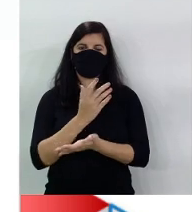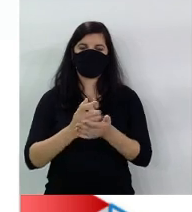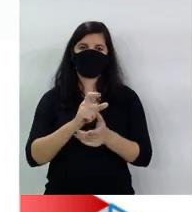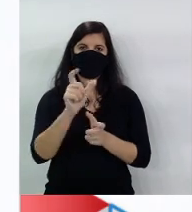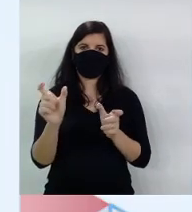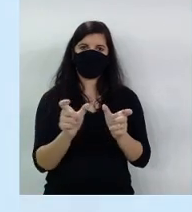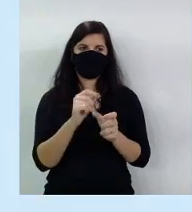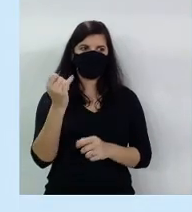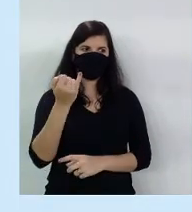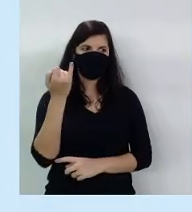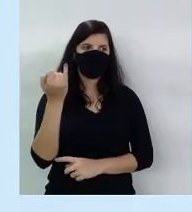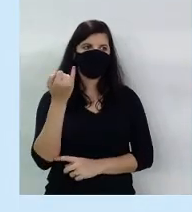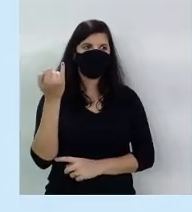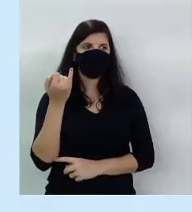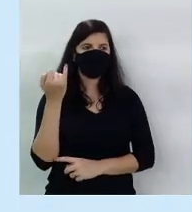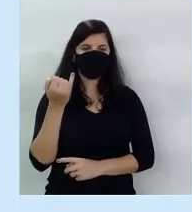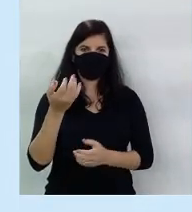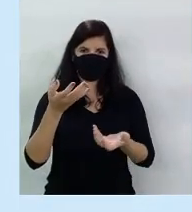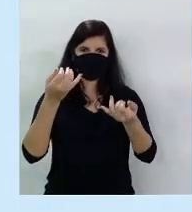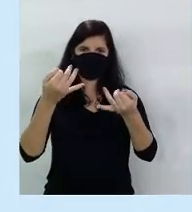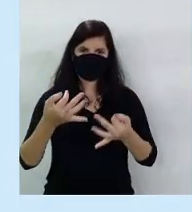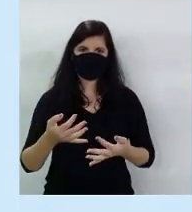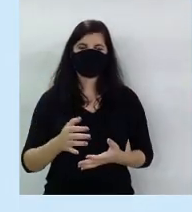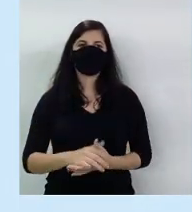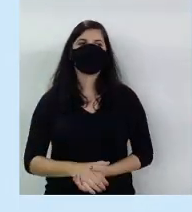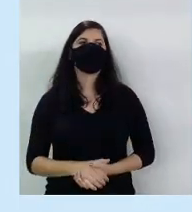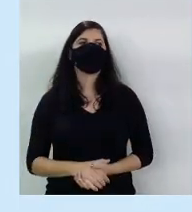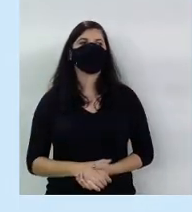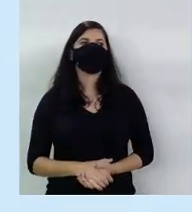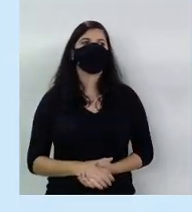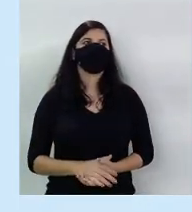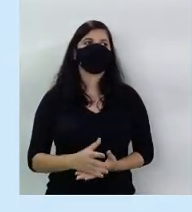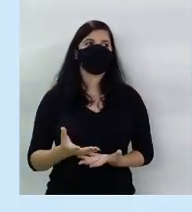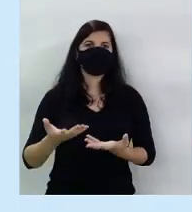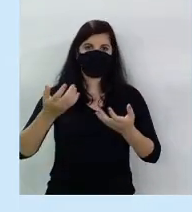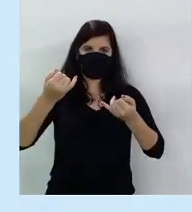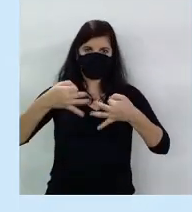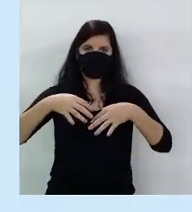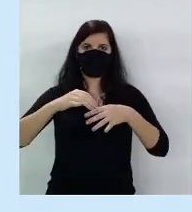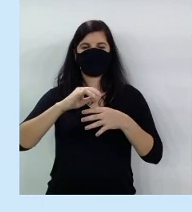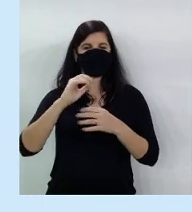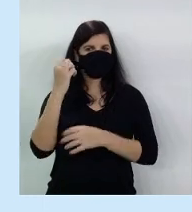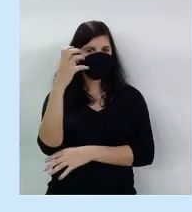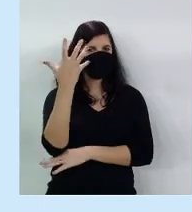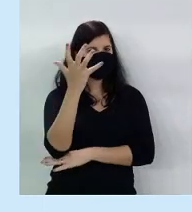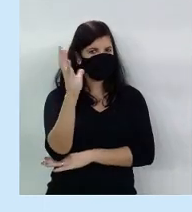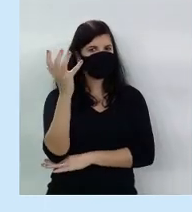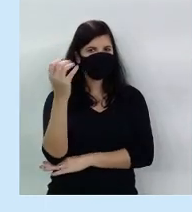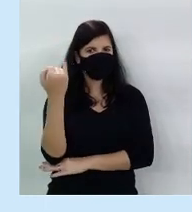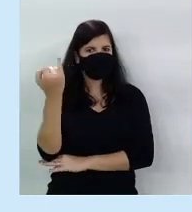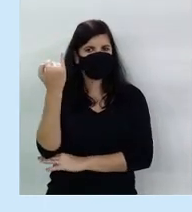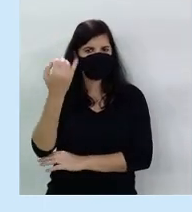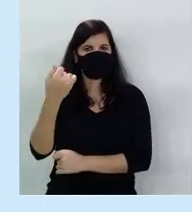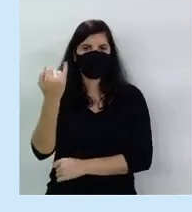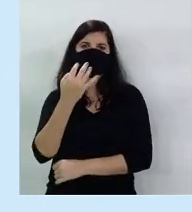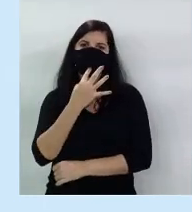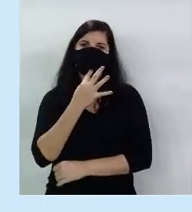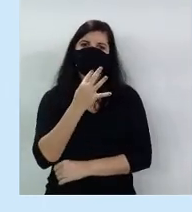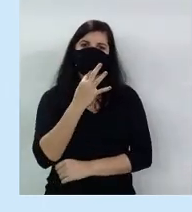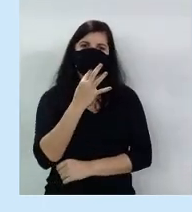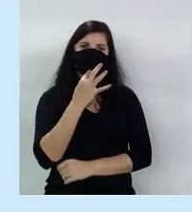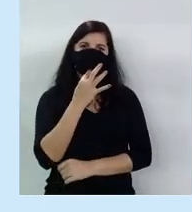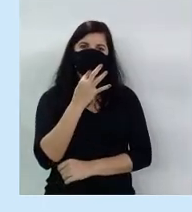importantes gostaria de dizer neste momento. Aqui nós falamos sobre a Jurema Sagrada e é importante conhecer. Vamos